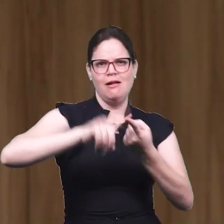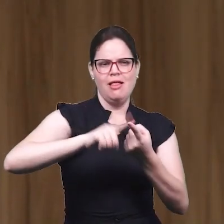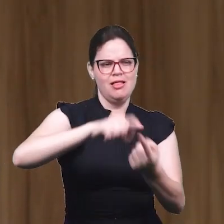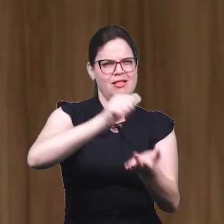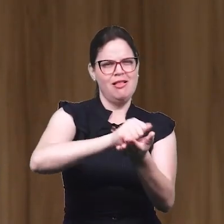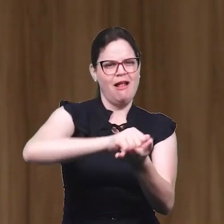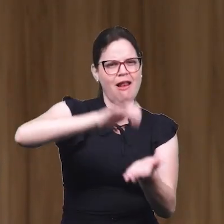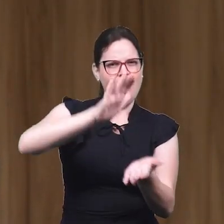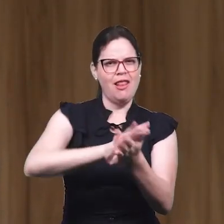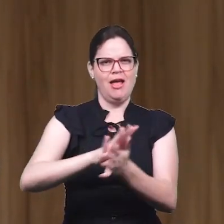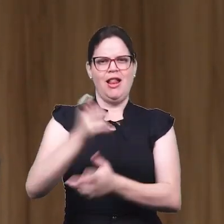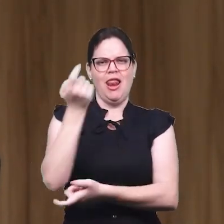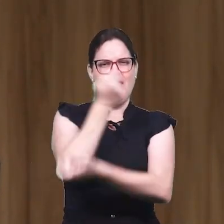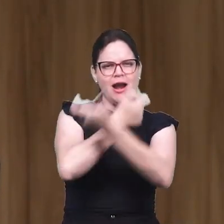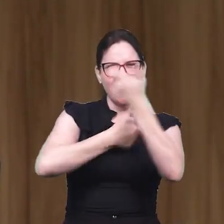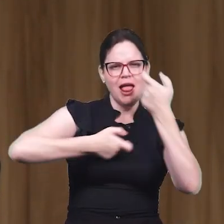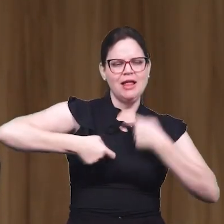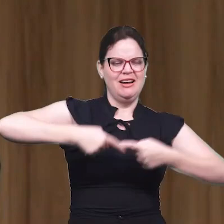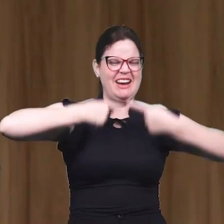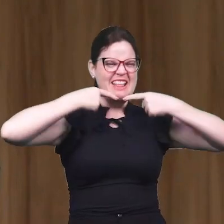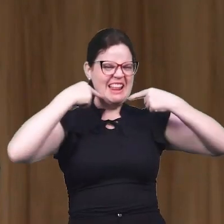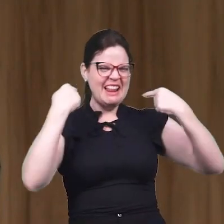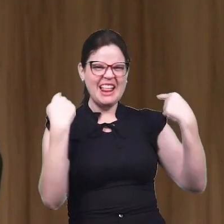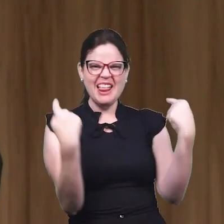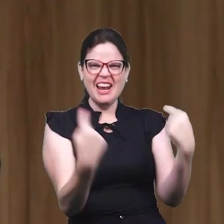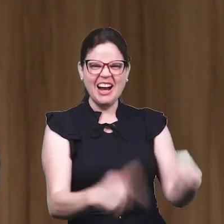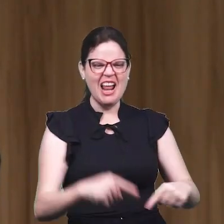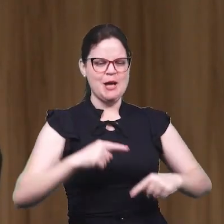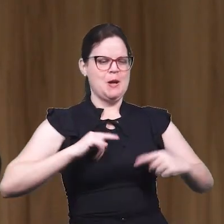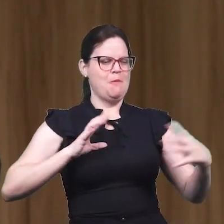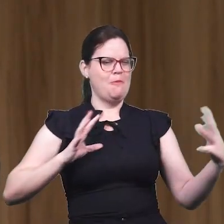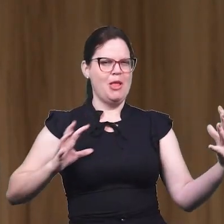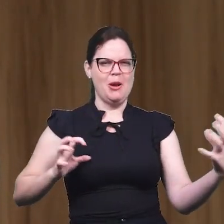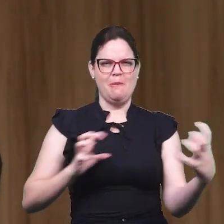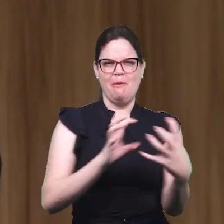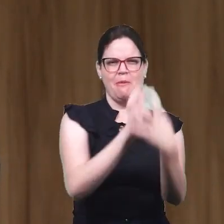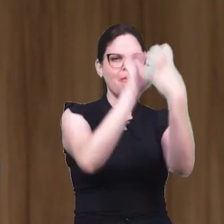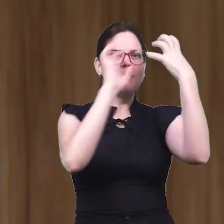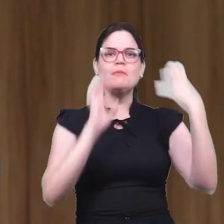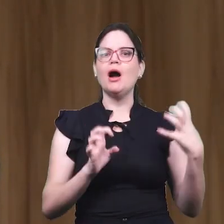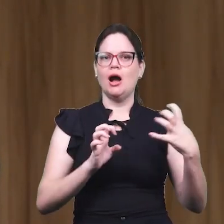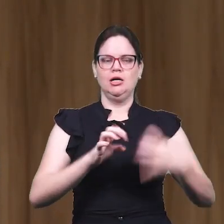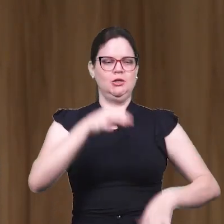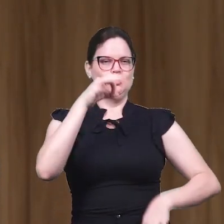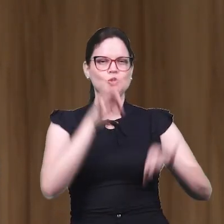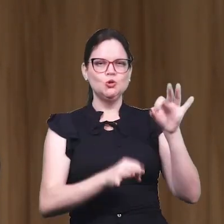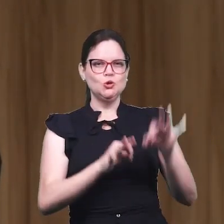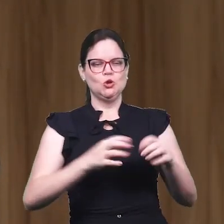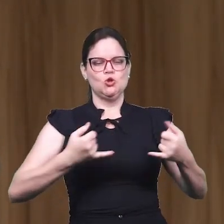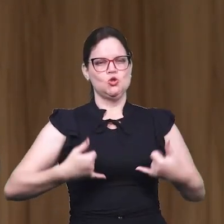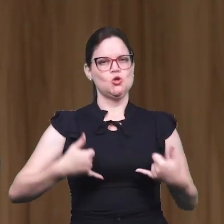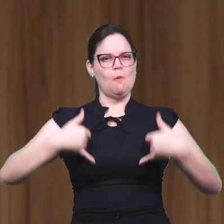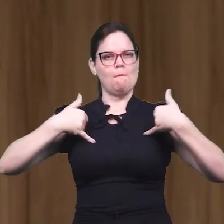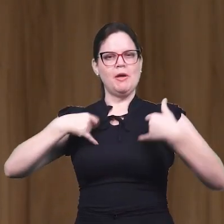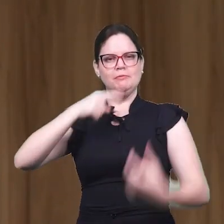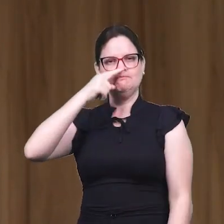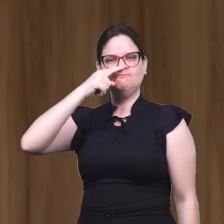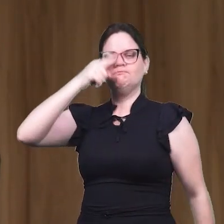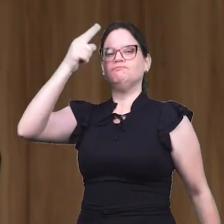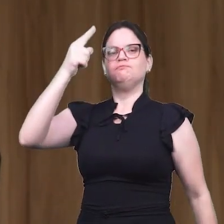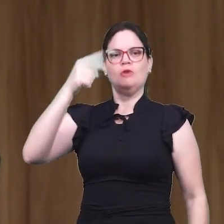engano, malignidade, murmuradores, detratores, aborrecedores de Deus, injuriadores,